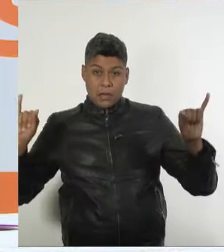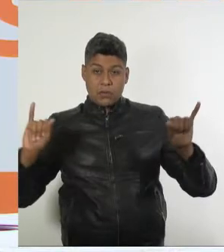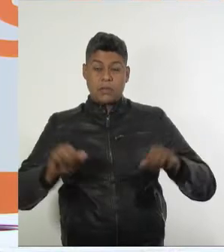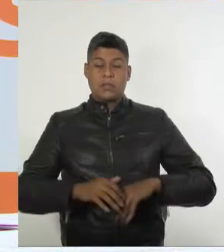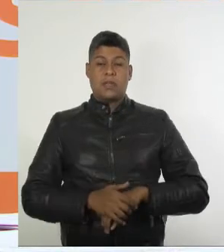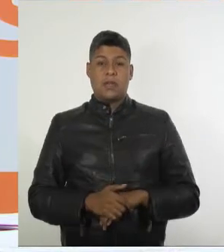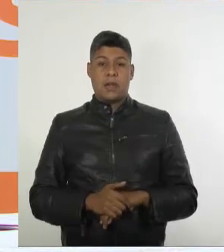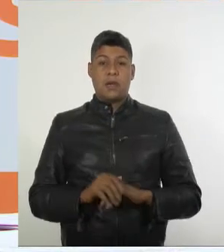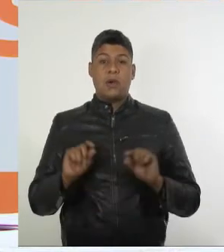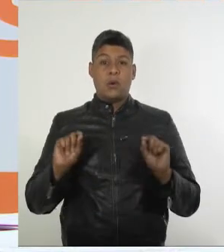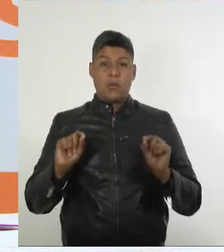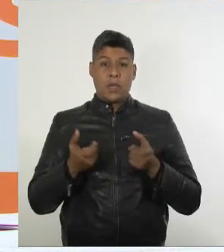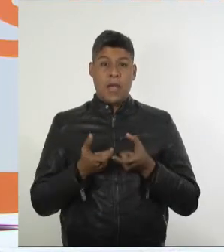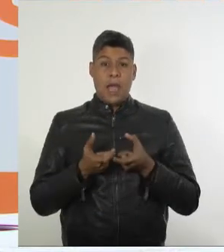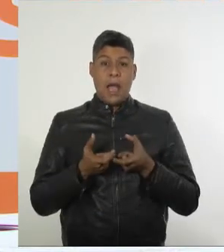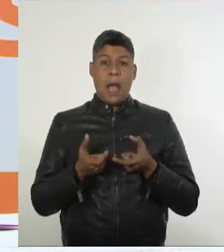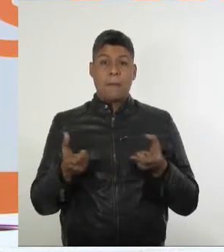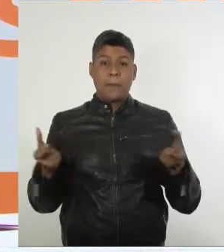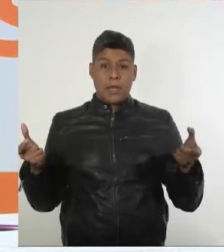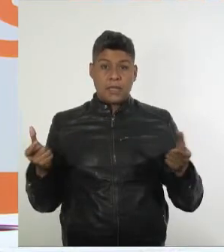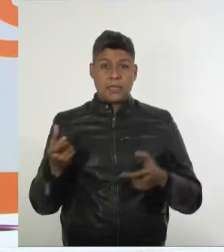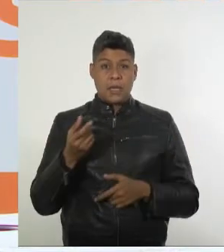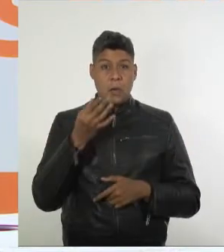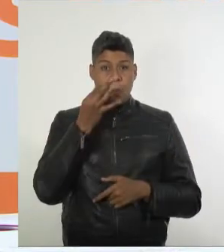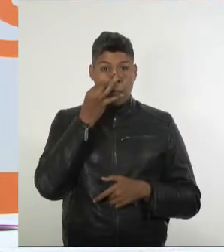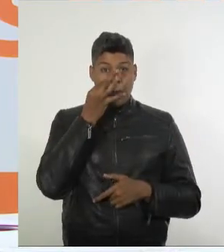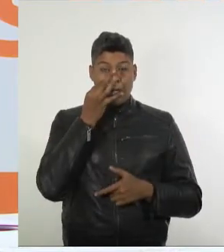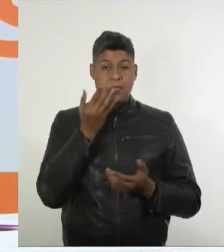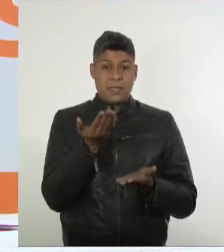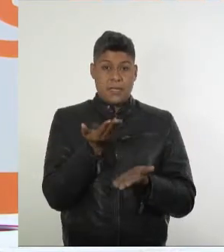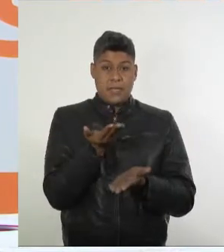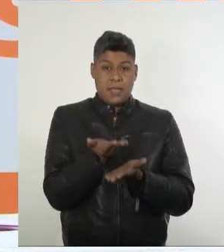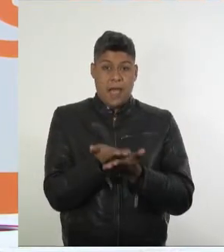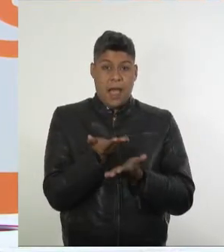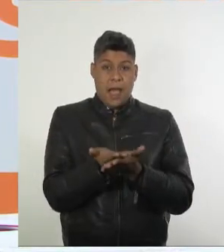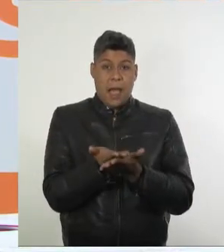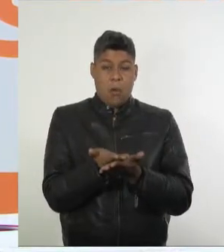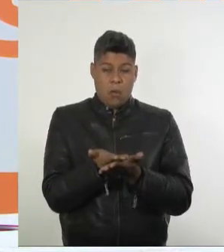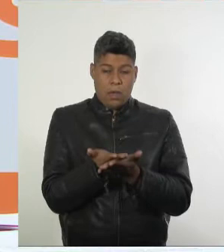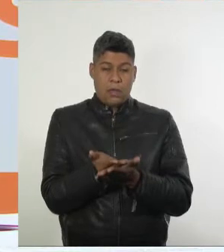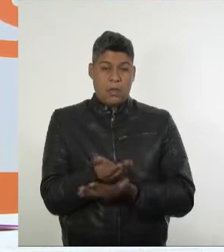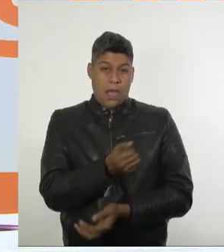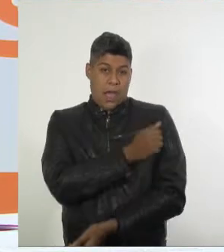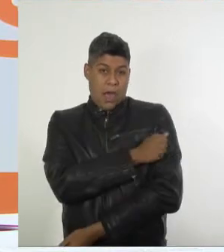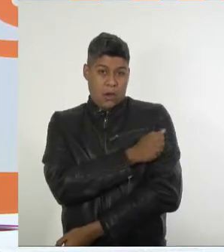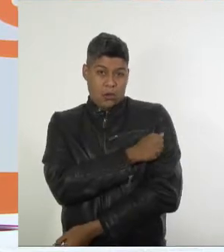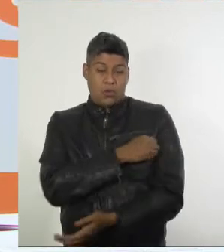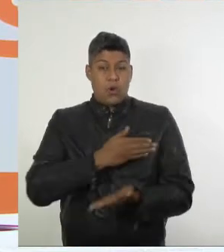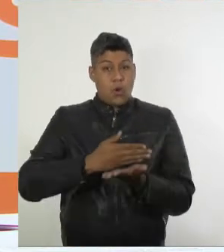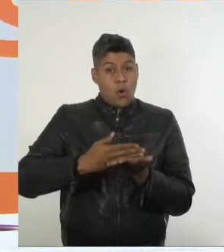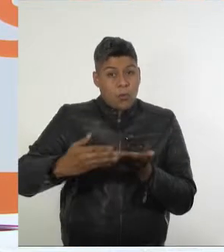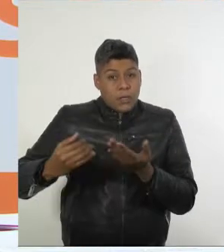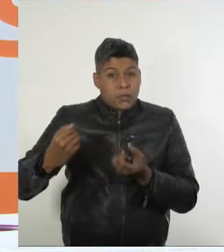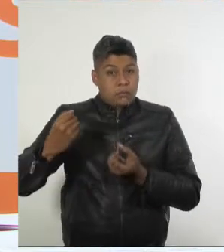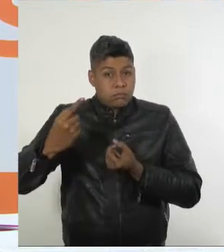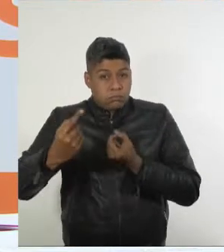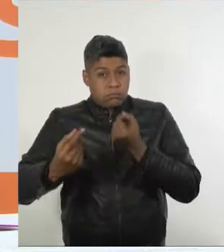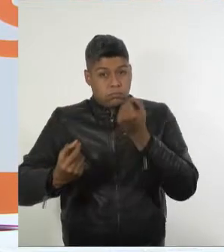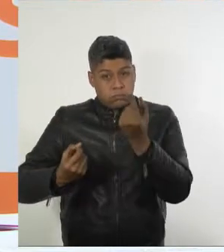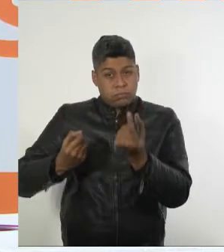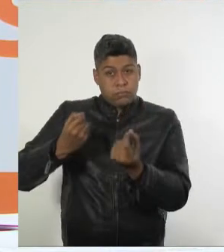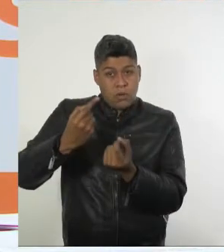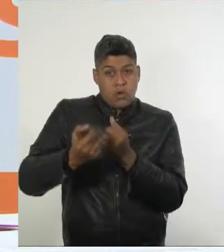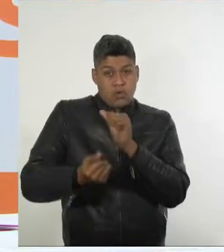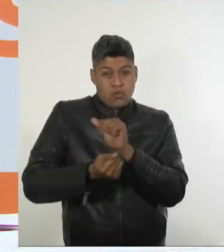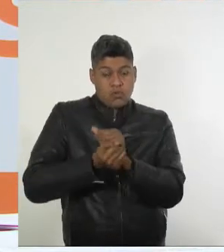questão da ampliação da presença de alunos nas escolas. Estamos iniciando de forma cautelosa, acompanhado pela nossa